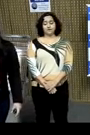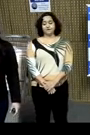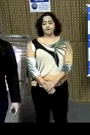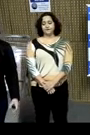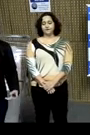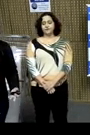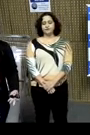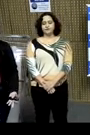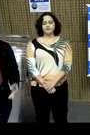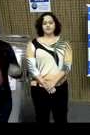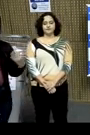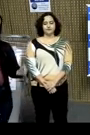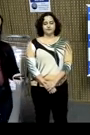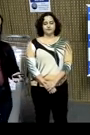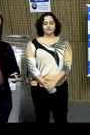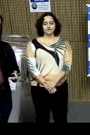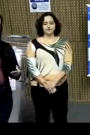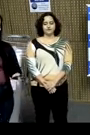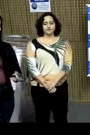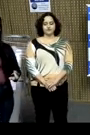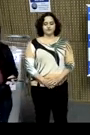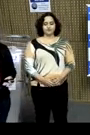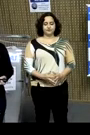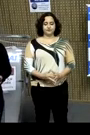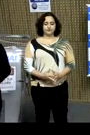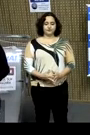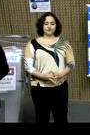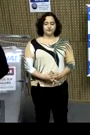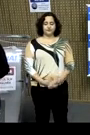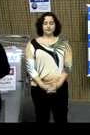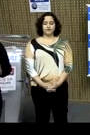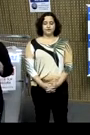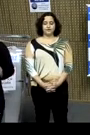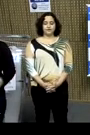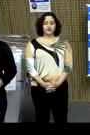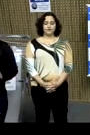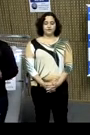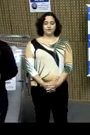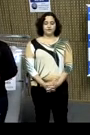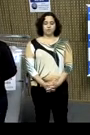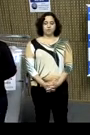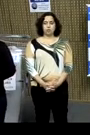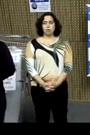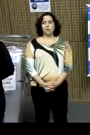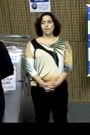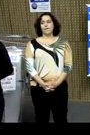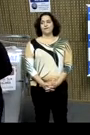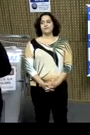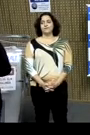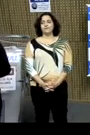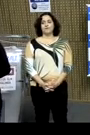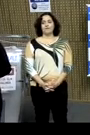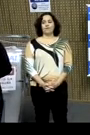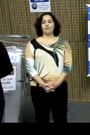serviço social, em 2020, foi 12%, e um aumento no primeiro semestre de